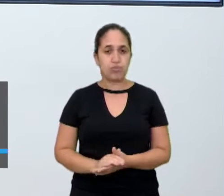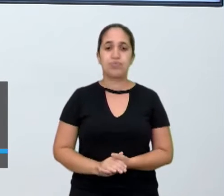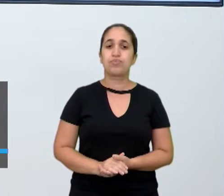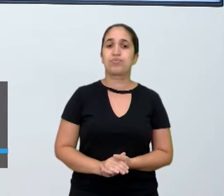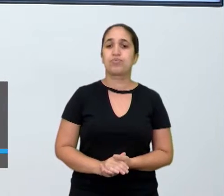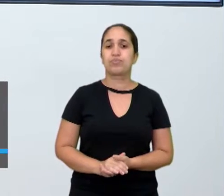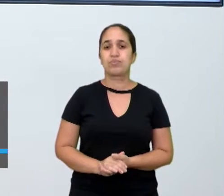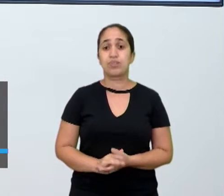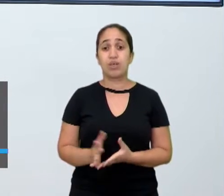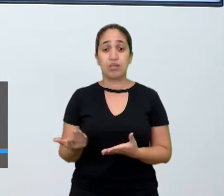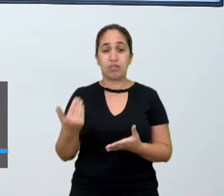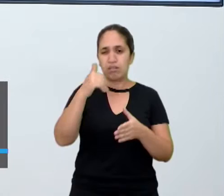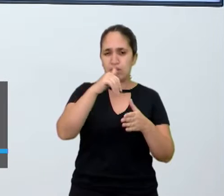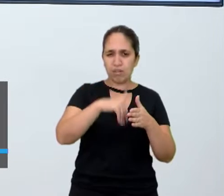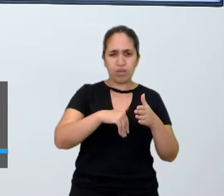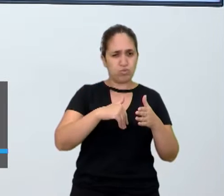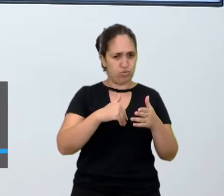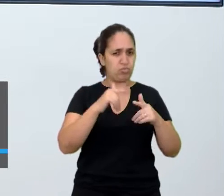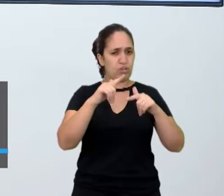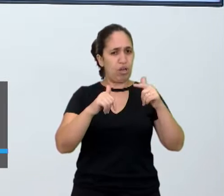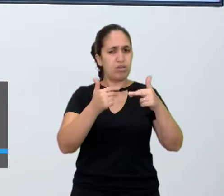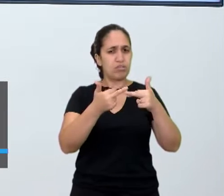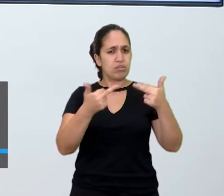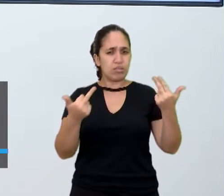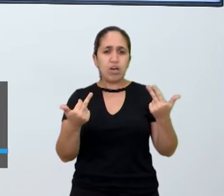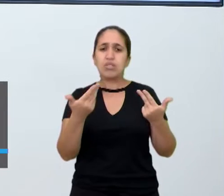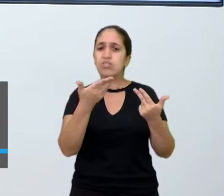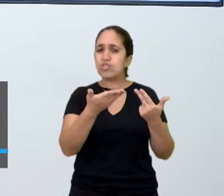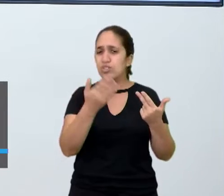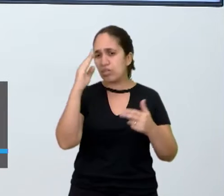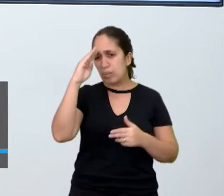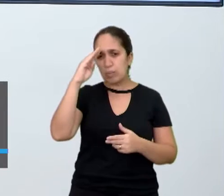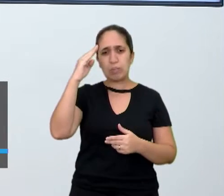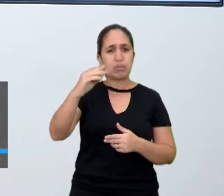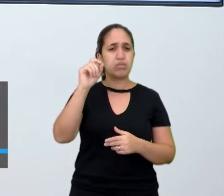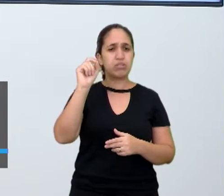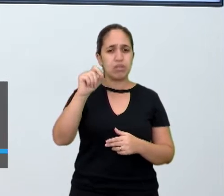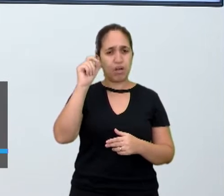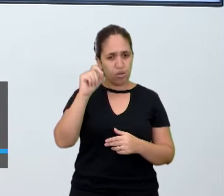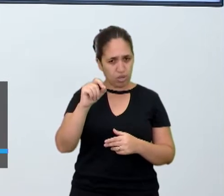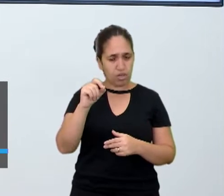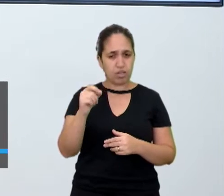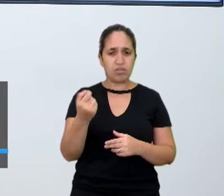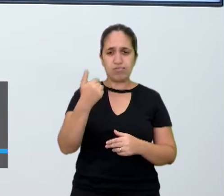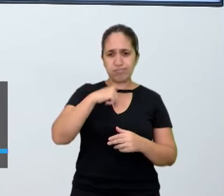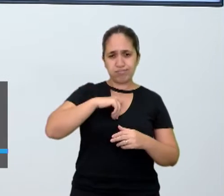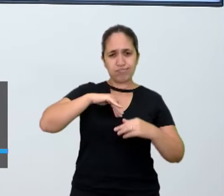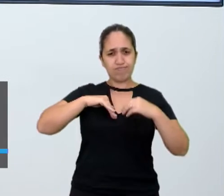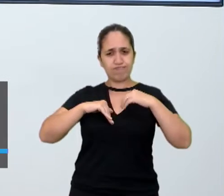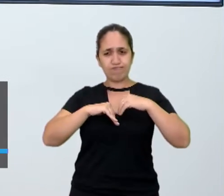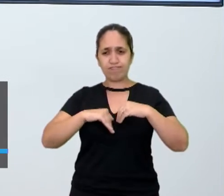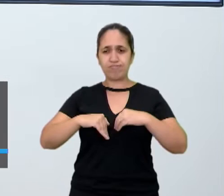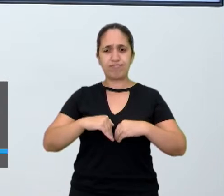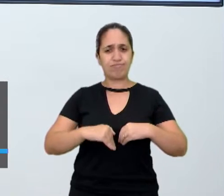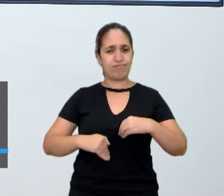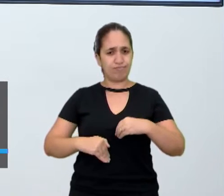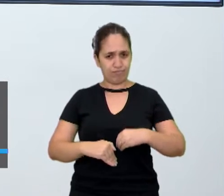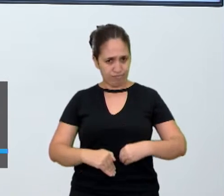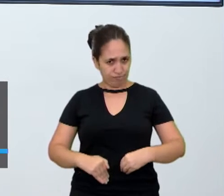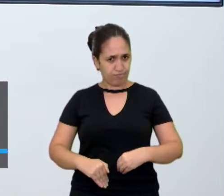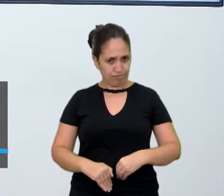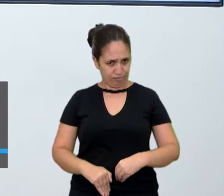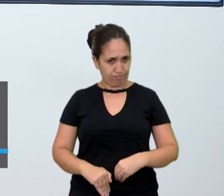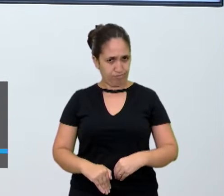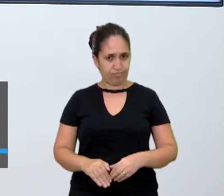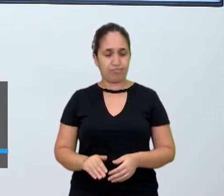que, dentre esses fatores, principalmente a gente vai falar dos fatores fisiológicos que regulam a digestão